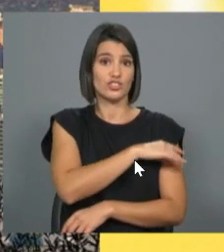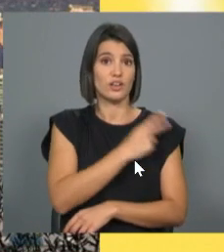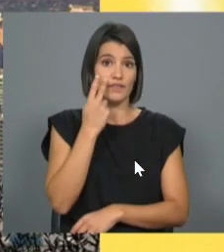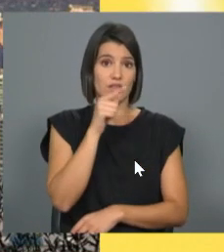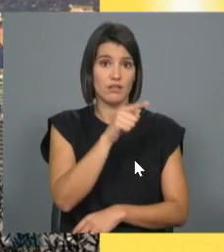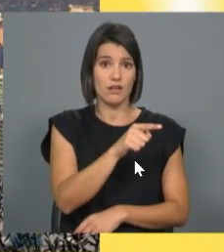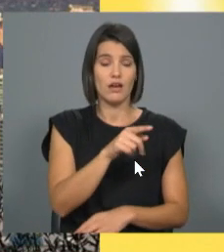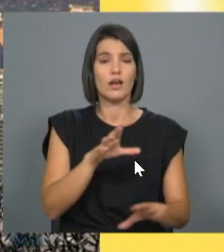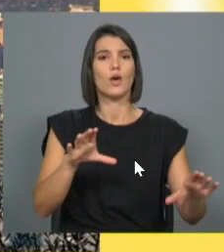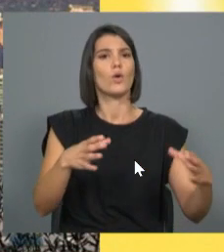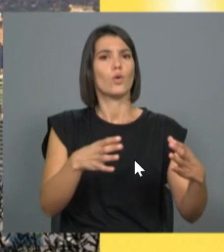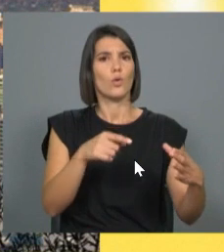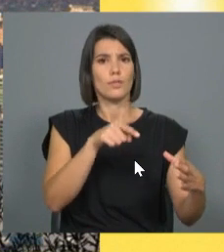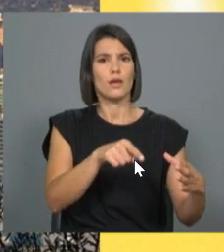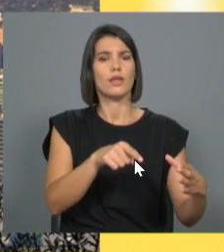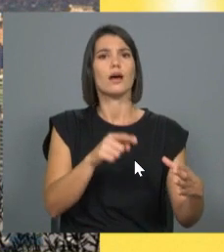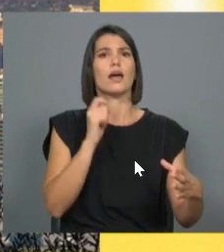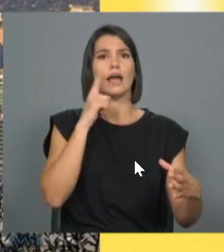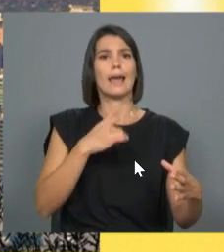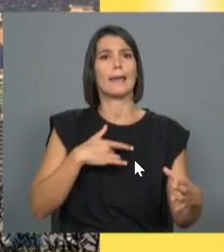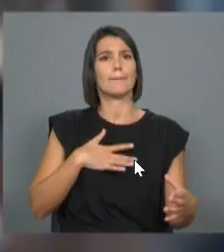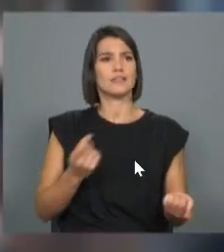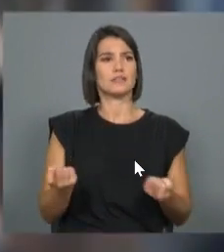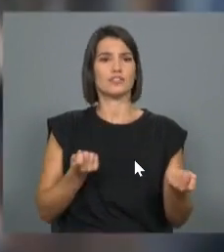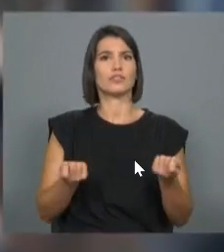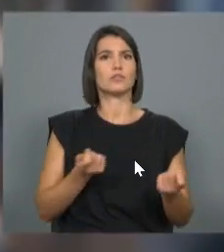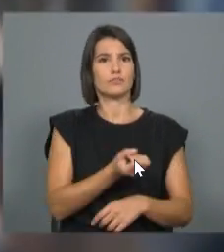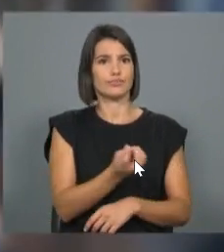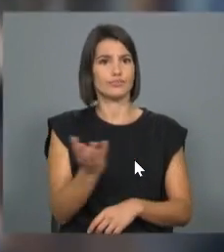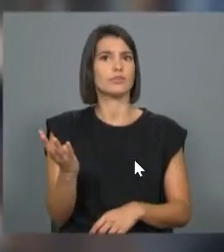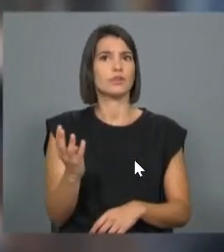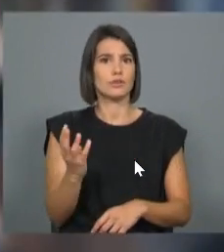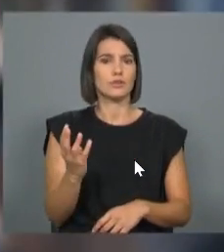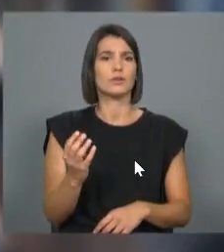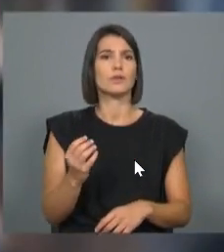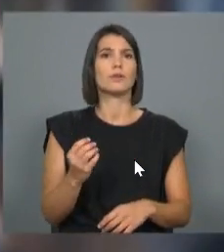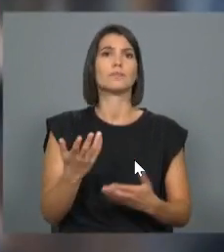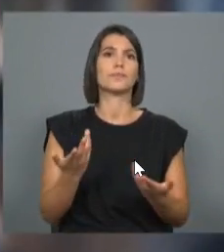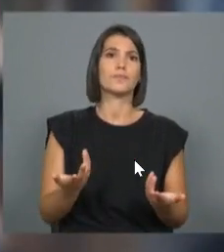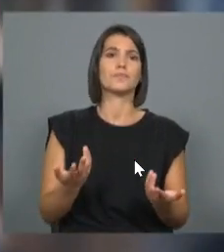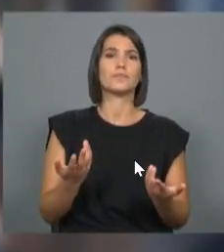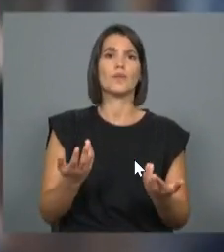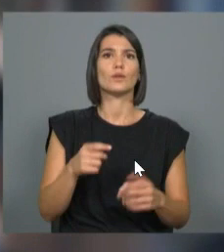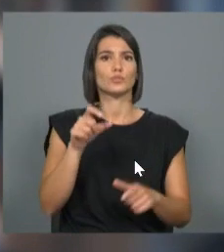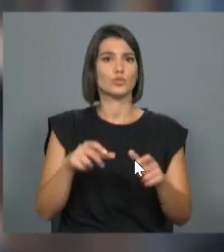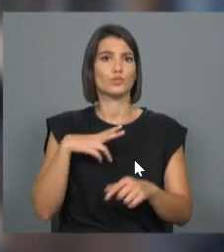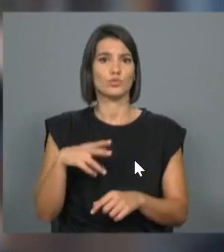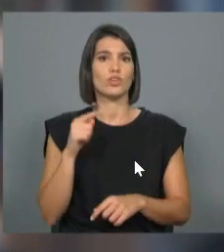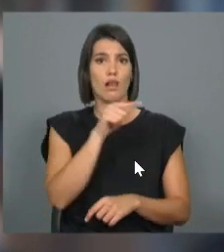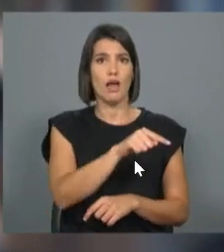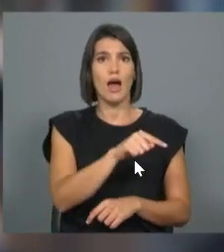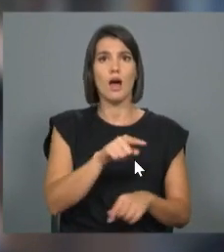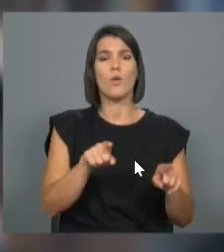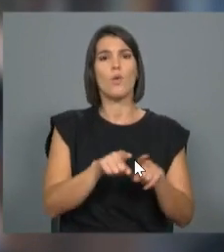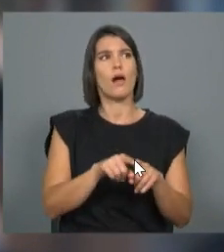uma comunidade portuguesa feita de executivos de empresas e de empresários. Portanto, os portugueses que vão lá são o género